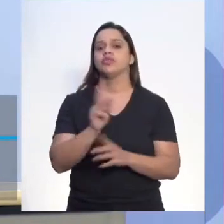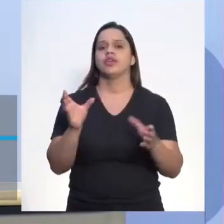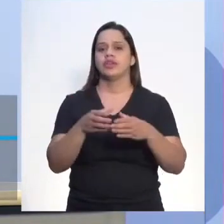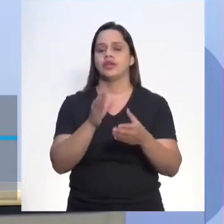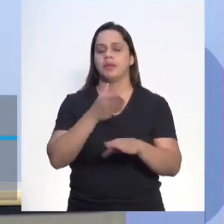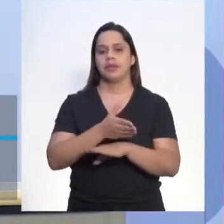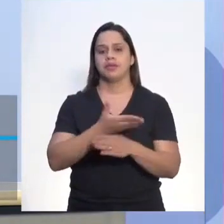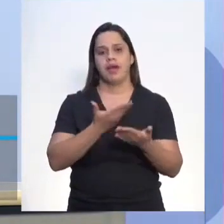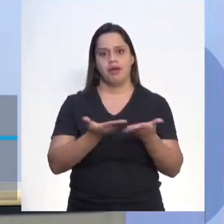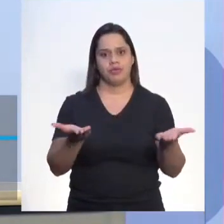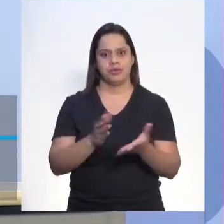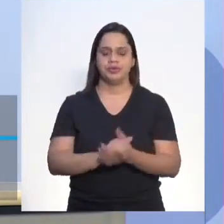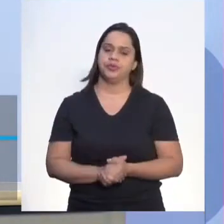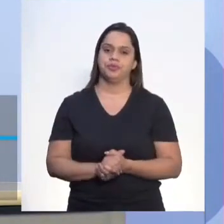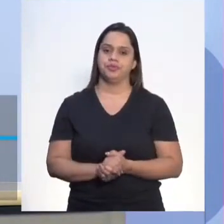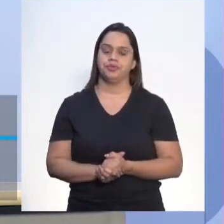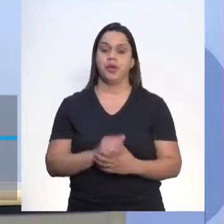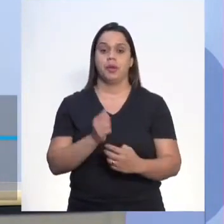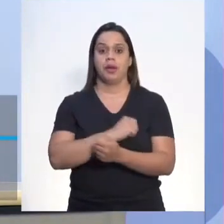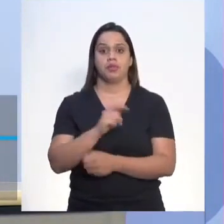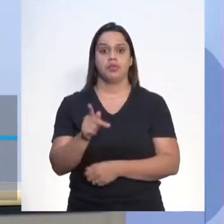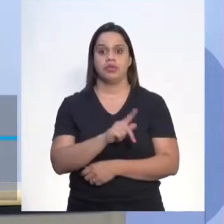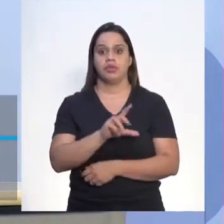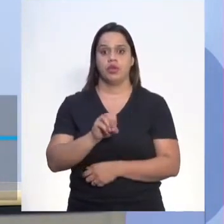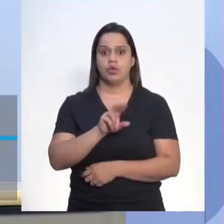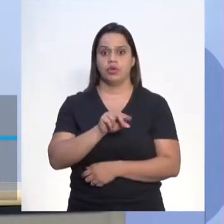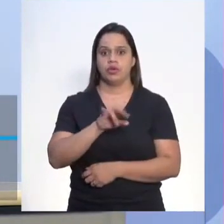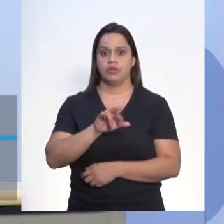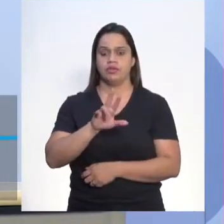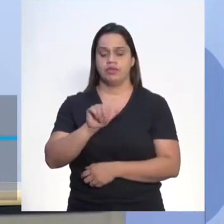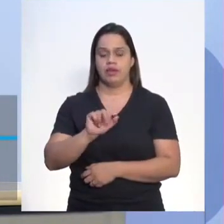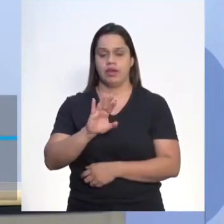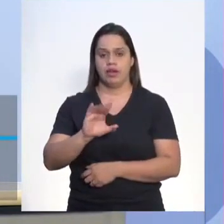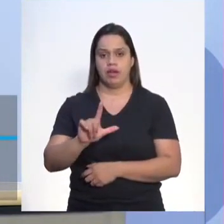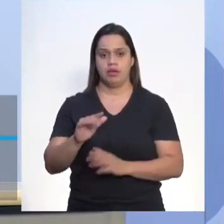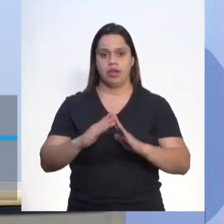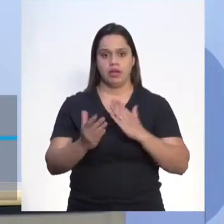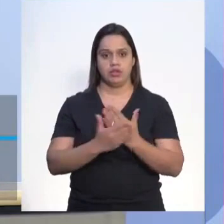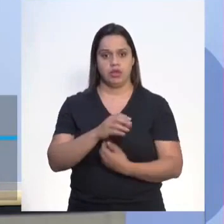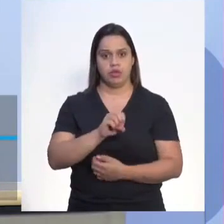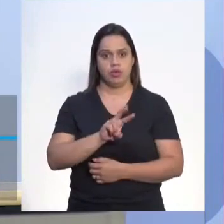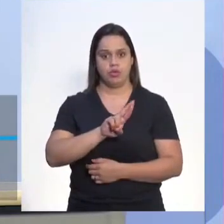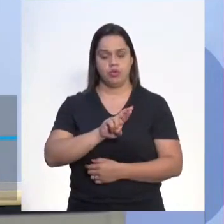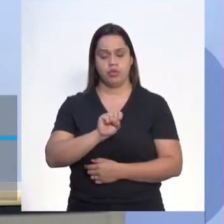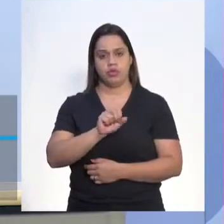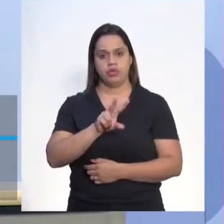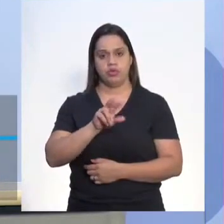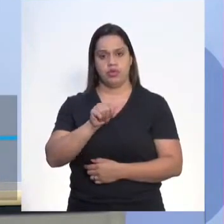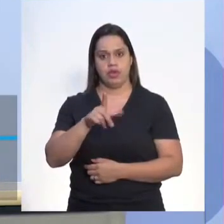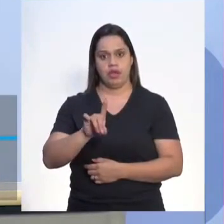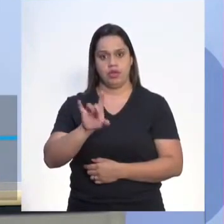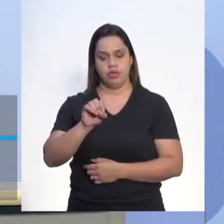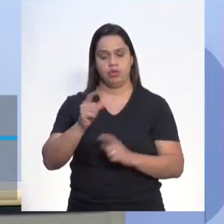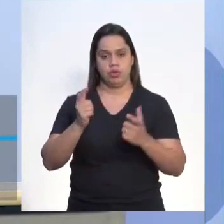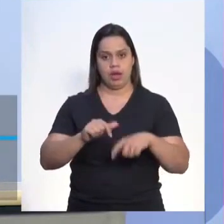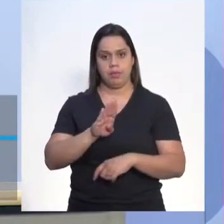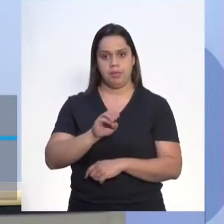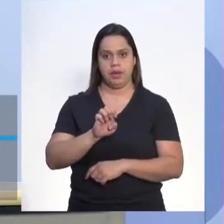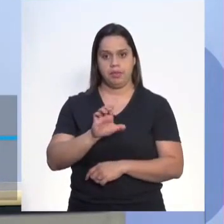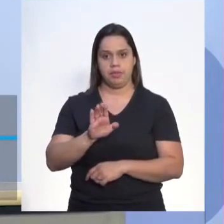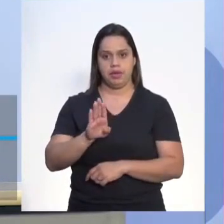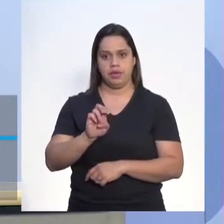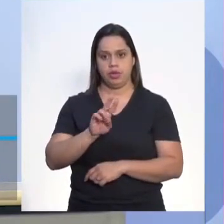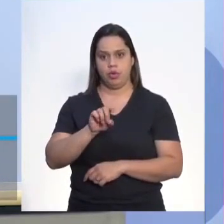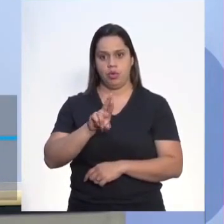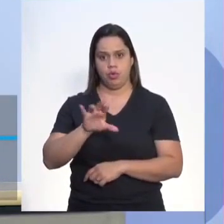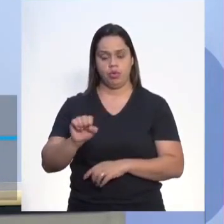participando da nossa aula. Então, um abraço para o professor Lorival, da escola Oswaldo Chiavon, de Bebedouro, a professora Juliana,